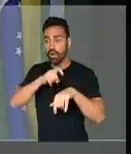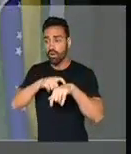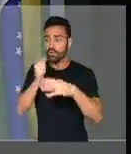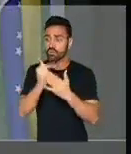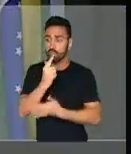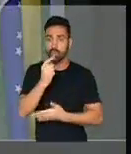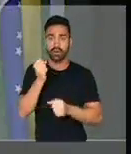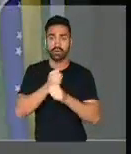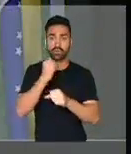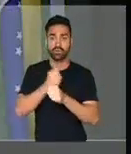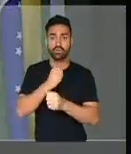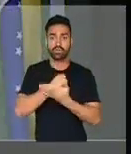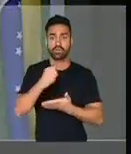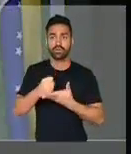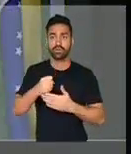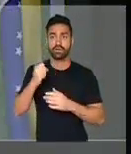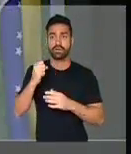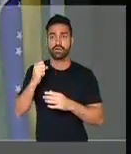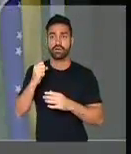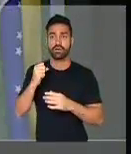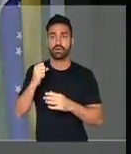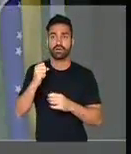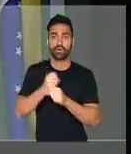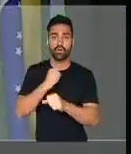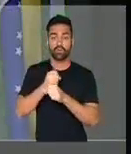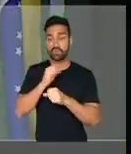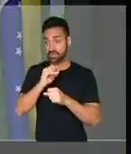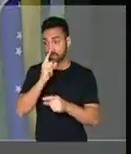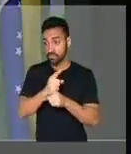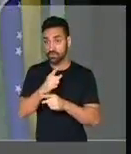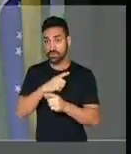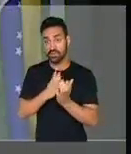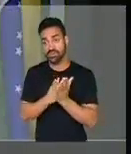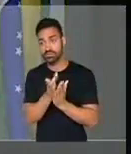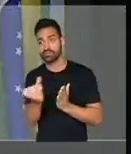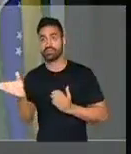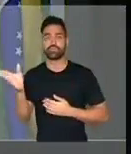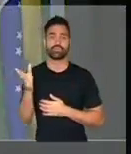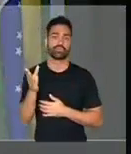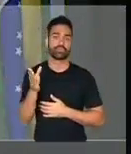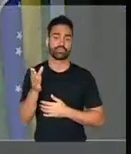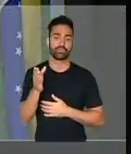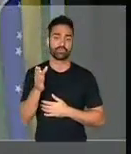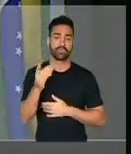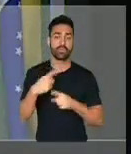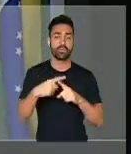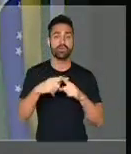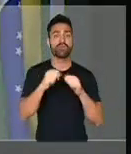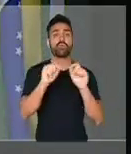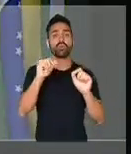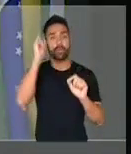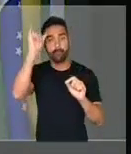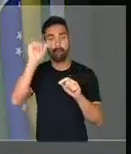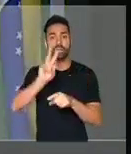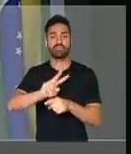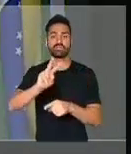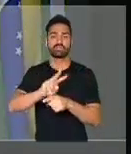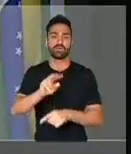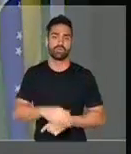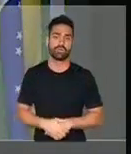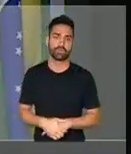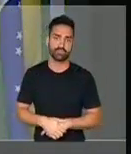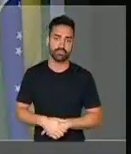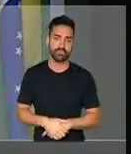da contratação de obra ou de serviço, tem algum desvio. Olha que interessante. O preventivo